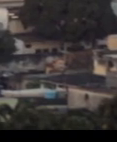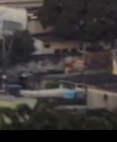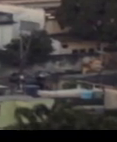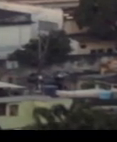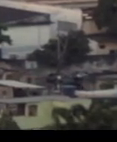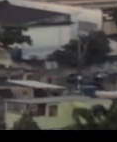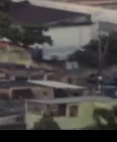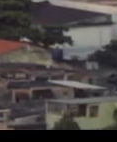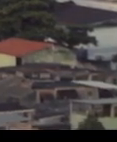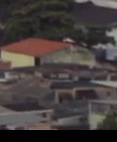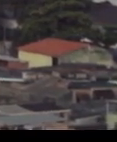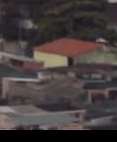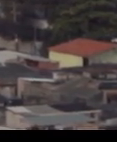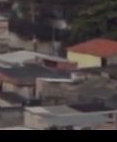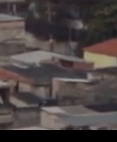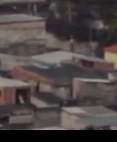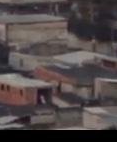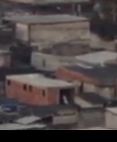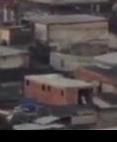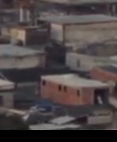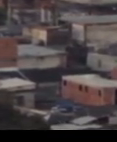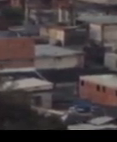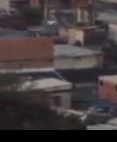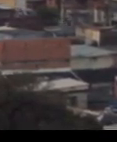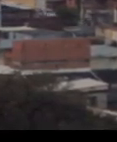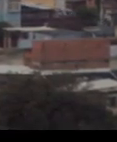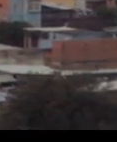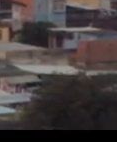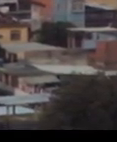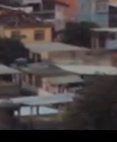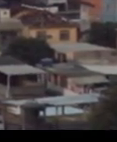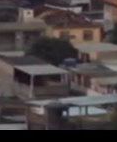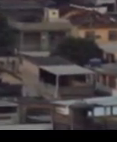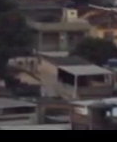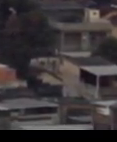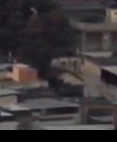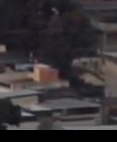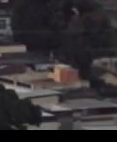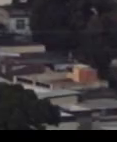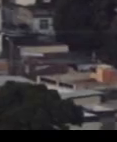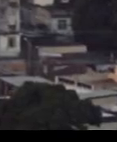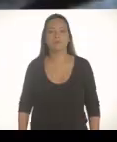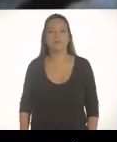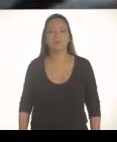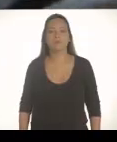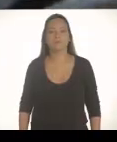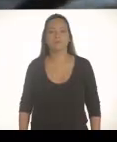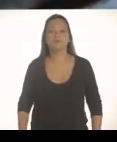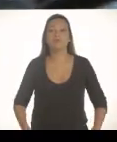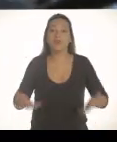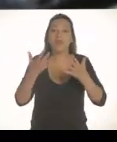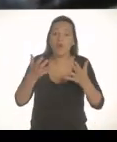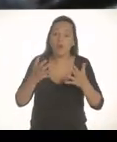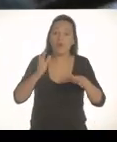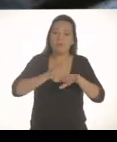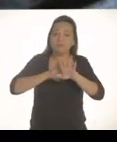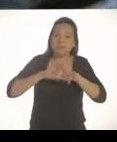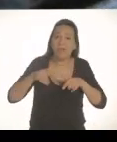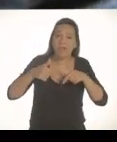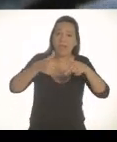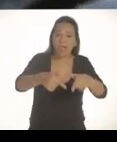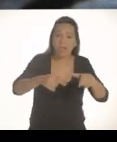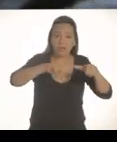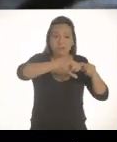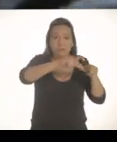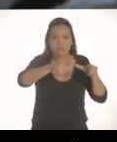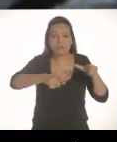do Freixo 50. Melhorar sua vida é possível. Eu quero investir no saneamento básico como